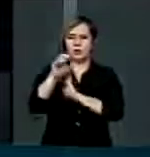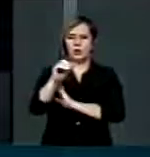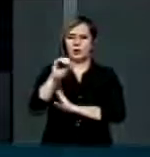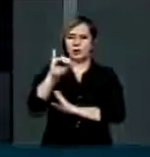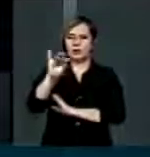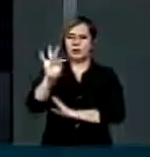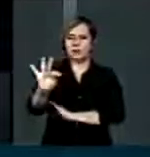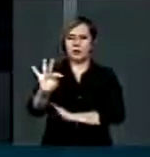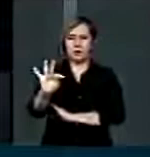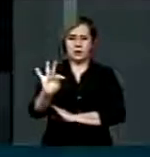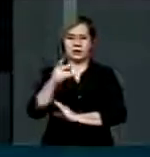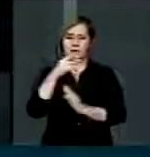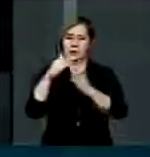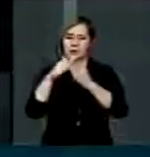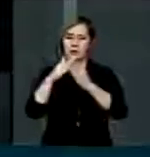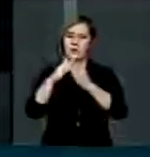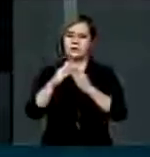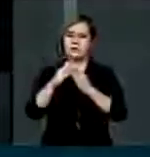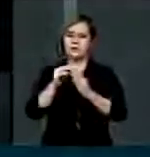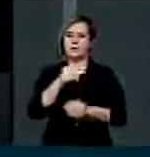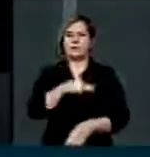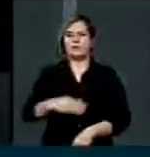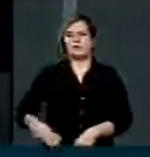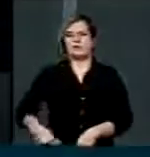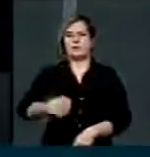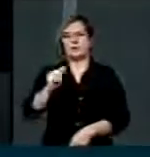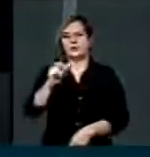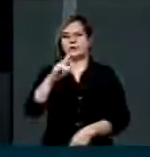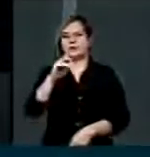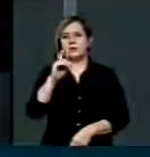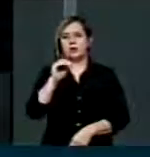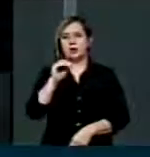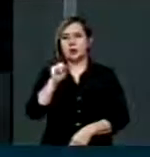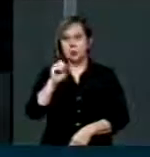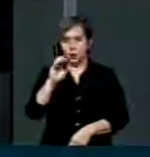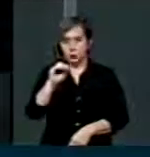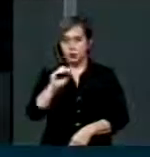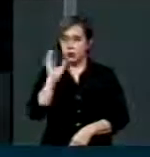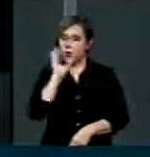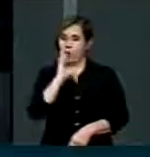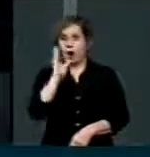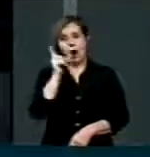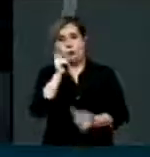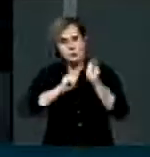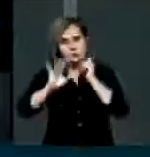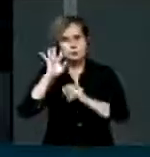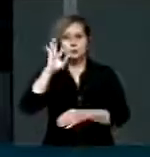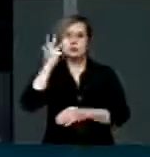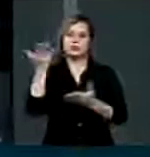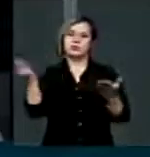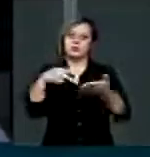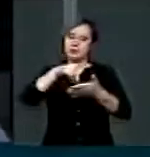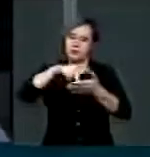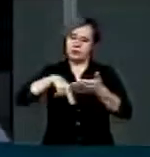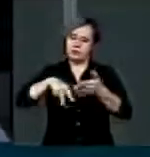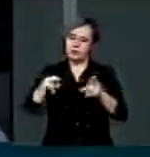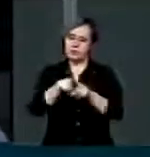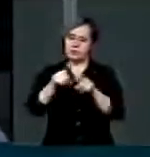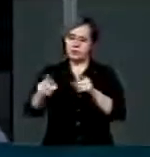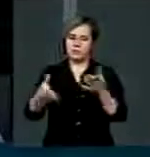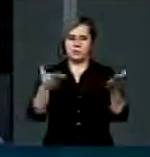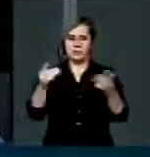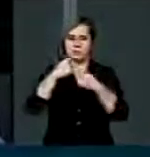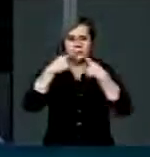Zé Eduardo Cardoso, que tem protelado isso, que haja imediatamente. Damos como lido esse depoimento. Também